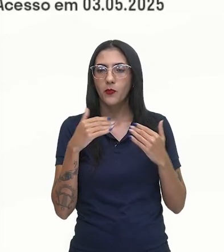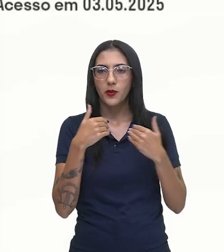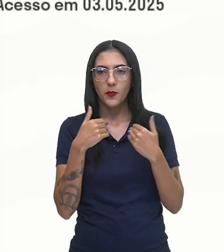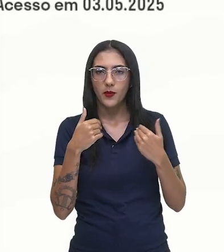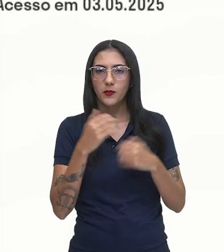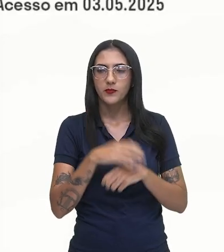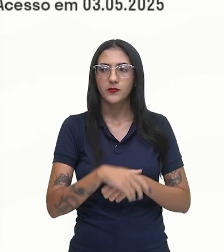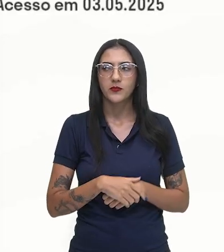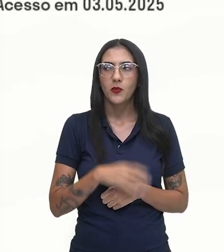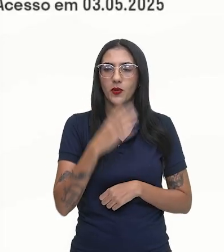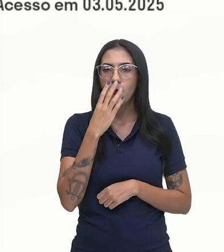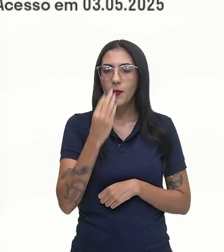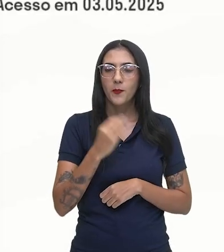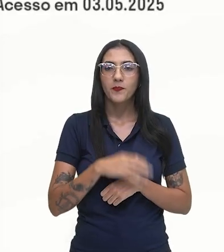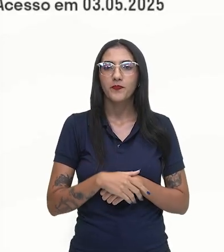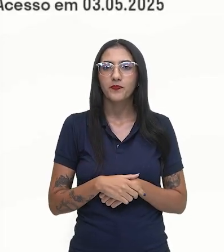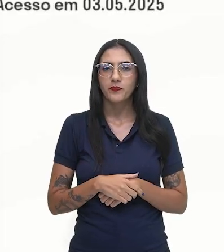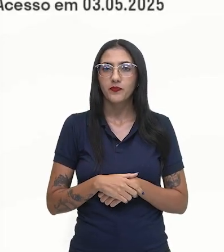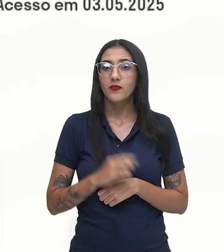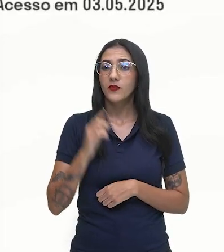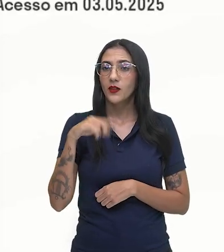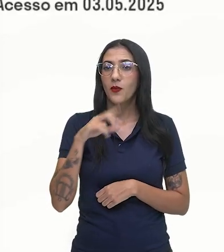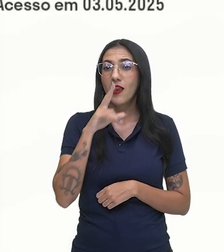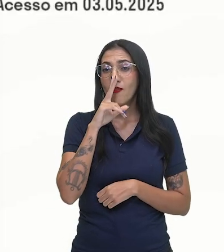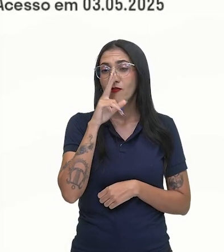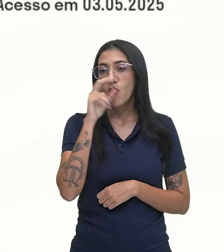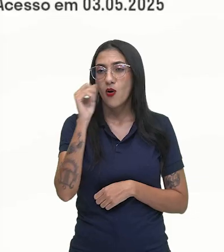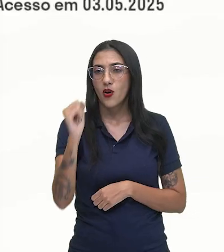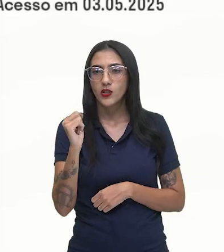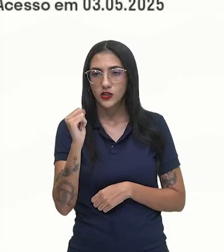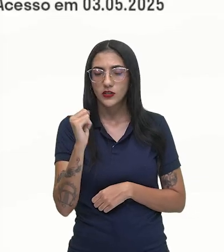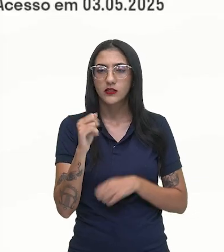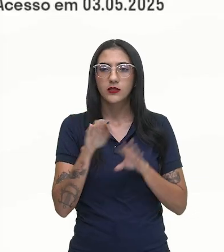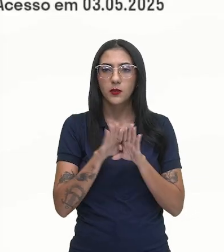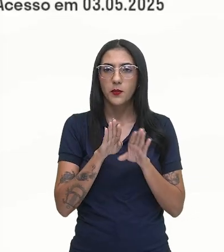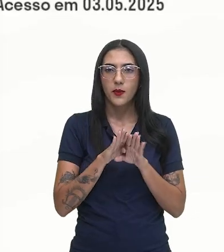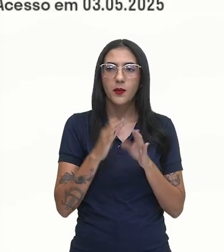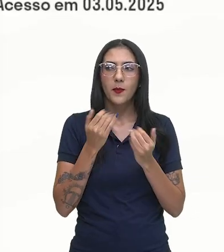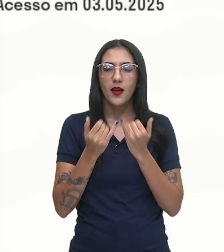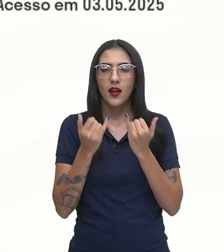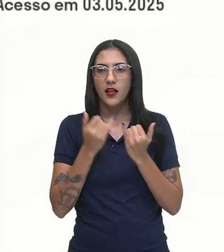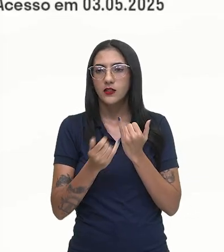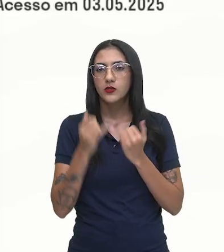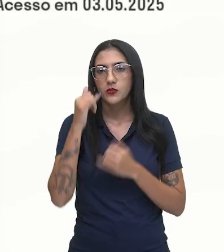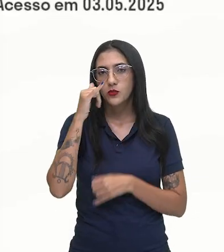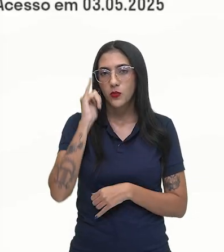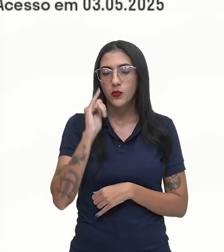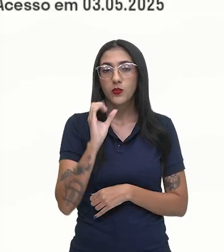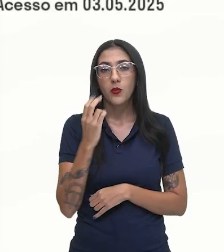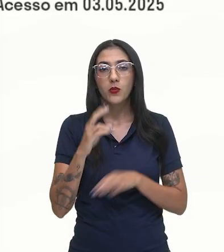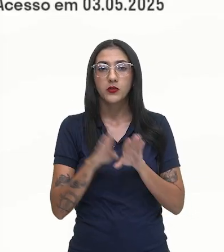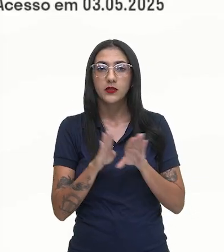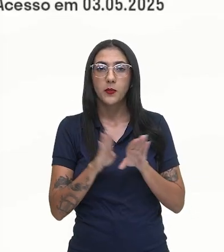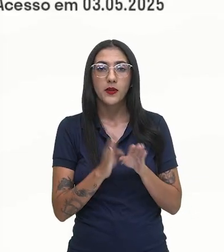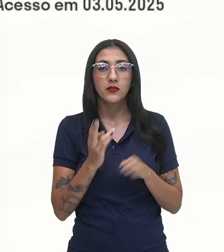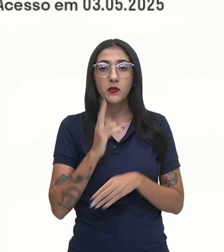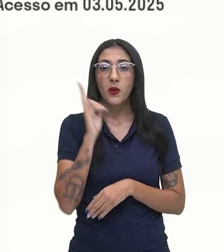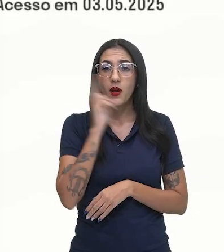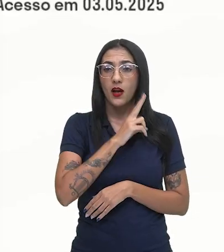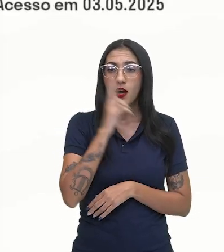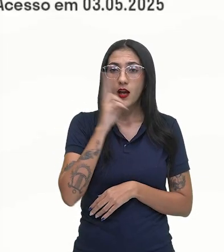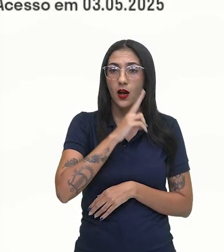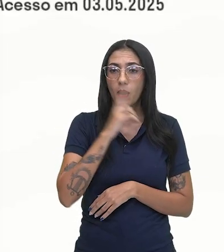Tão forte quanto um touro. Tão rápido quanto